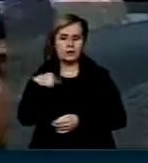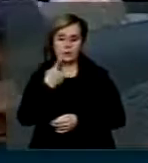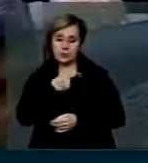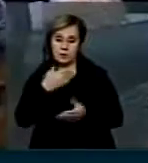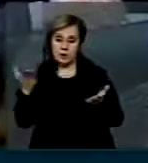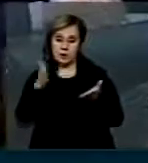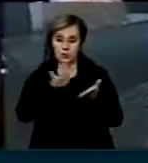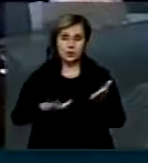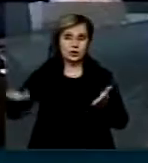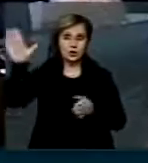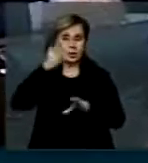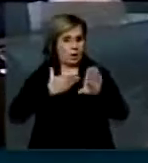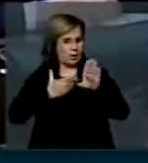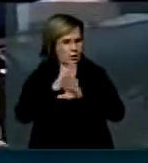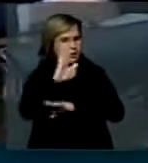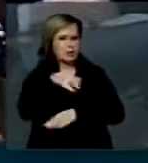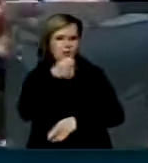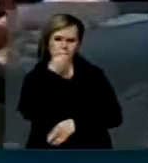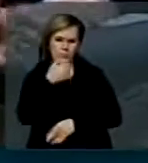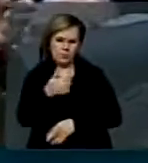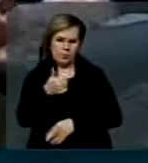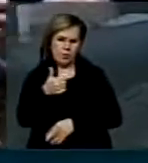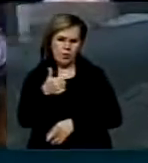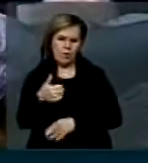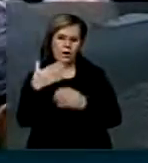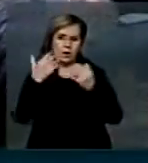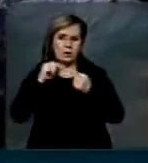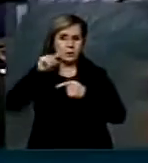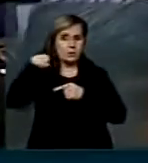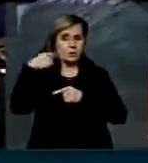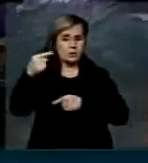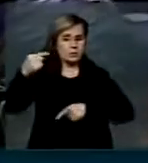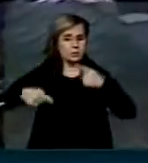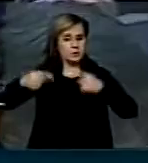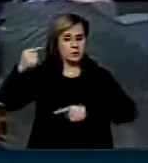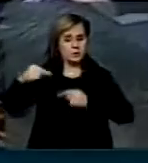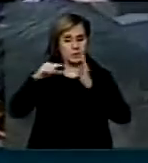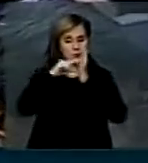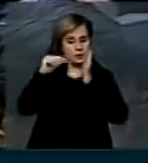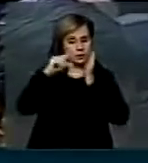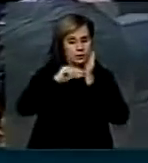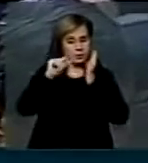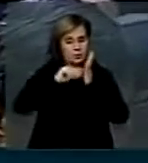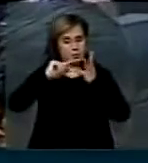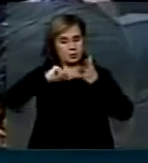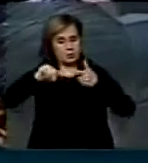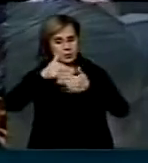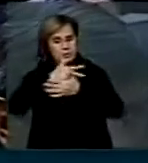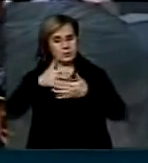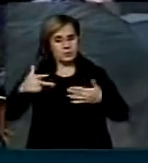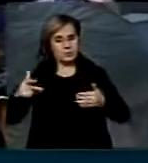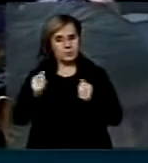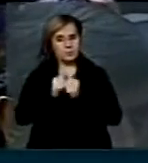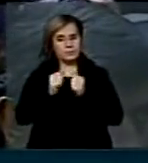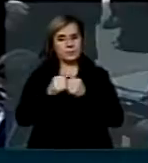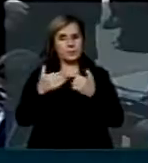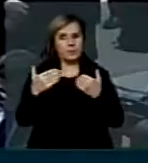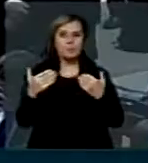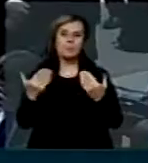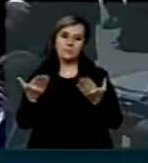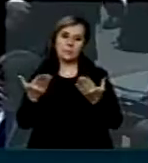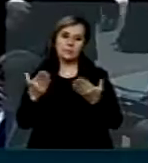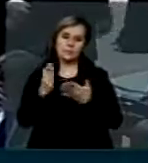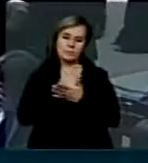aprovando agora é positivo e vamos depois debater detidamente os necessários destaques, e aí